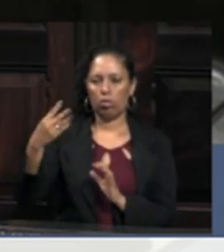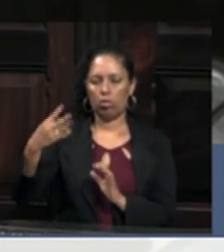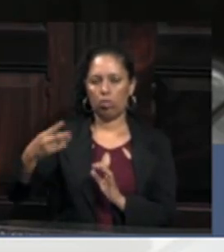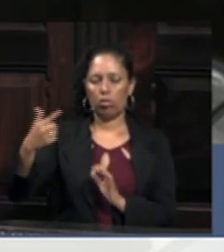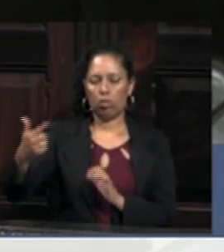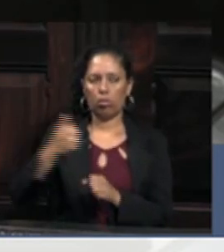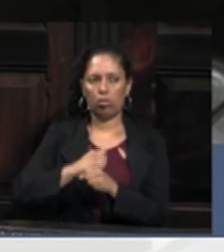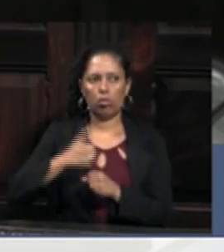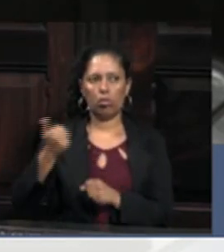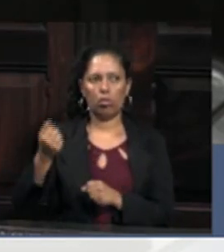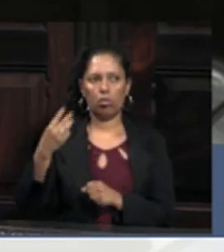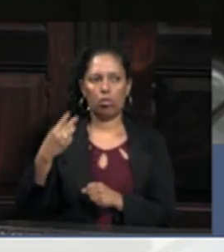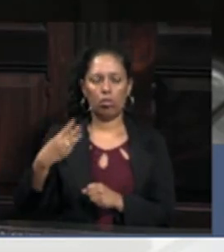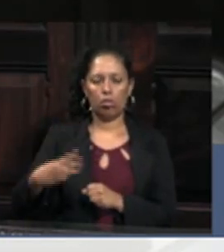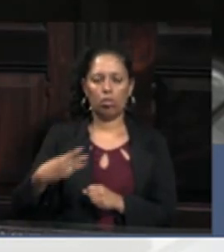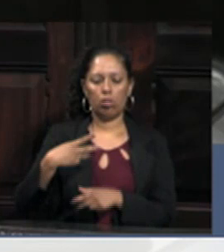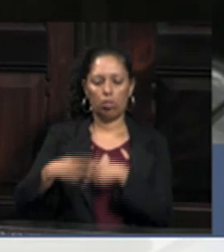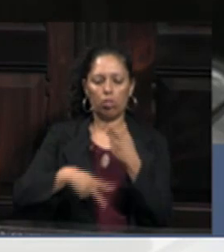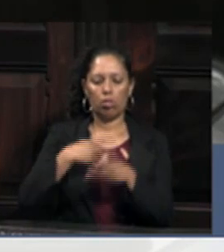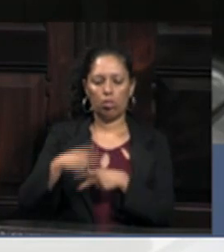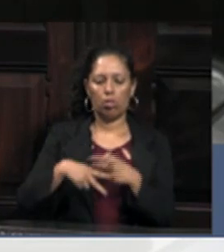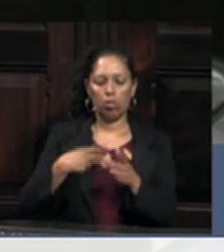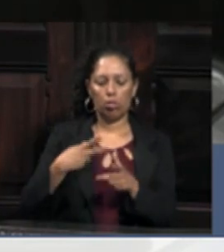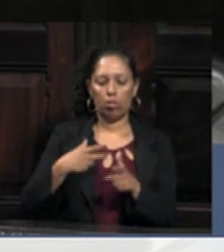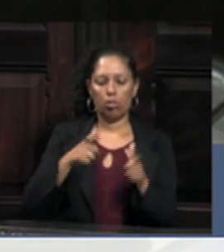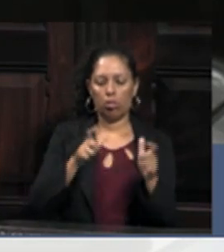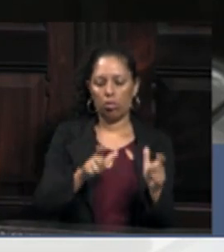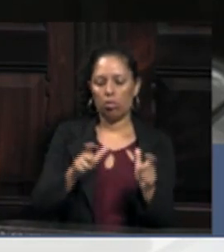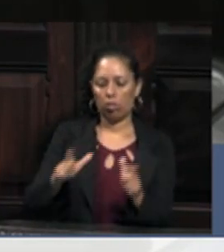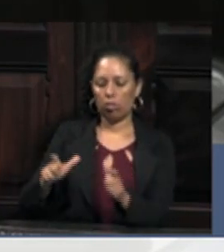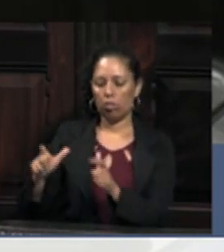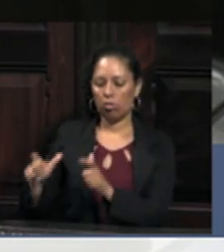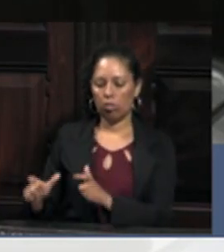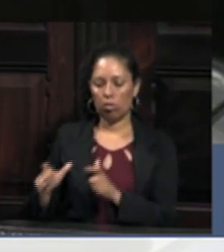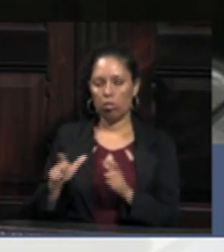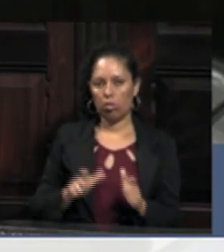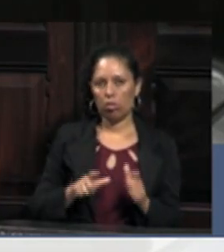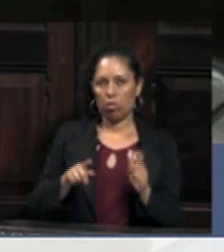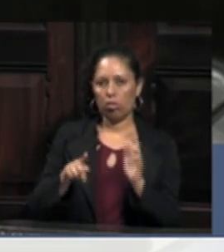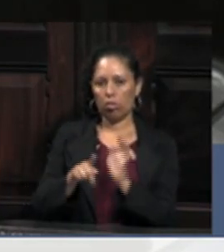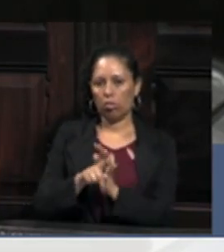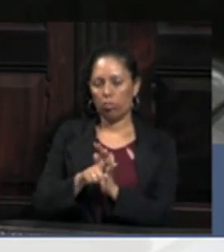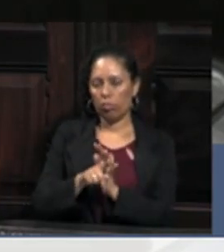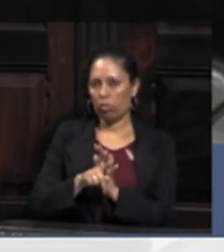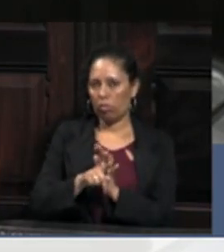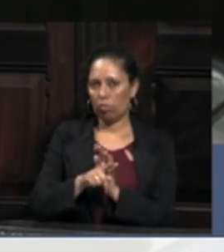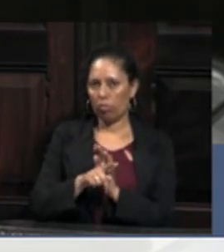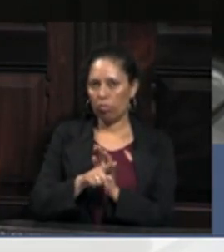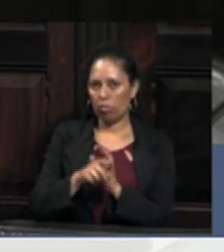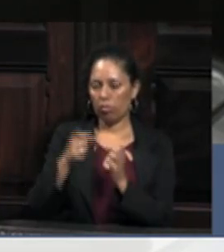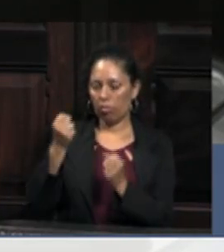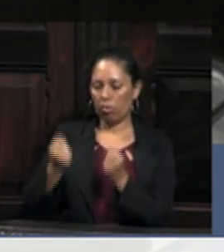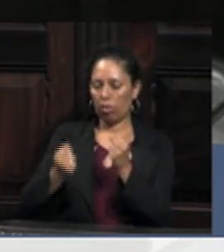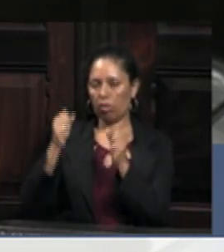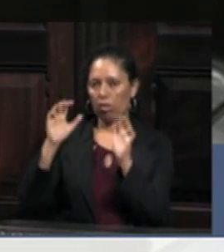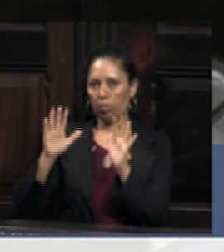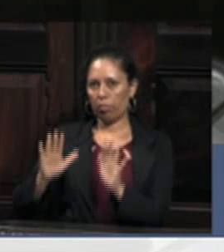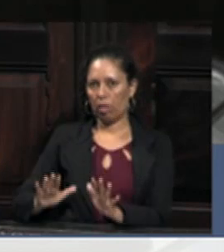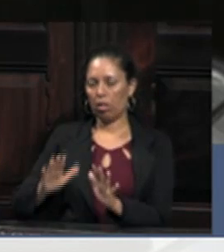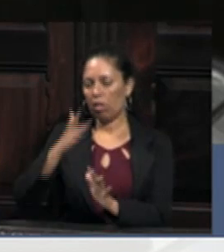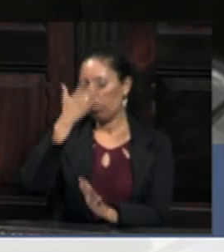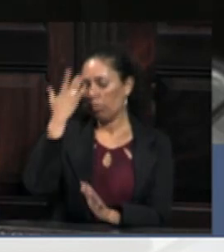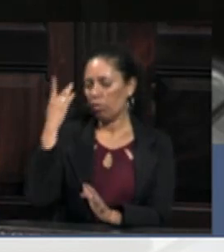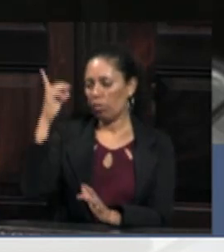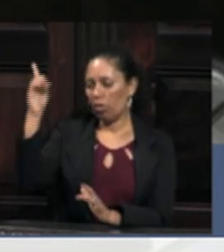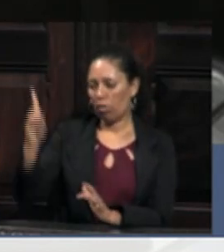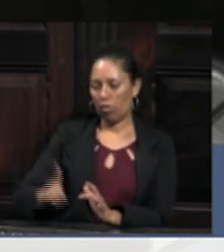2013, que dispõe sobre as vagas monitoradas de estacionamento de veículos automotores nos estabelecimentos privados para pessoas com deficiência,